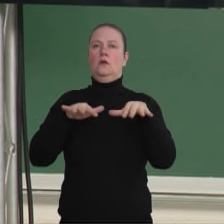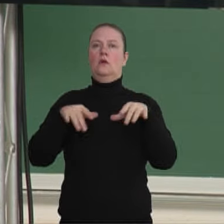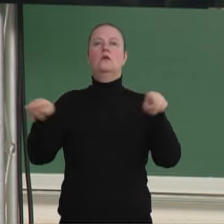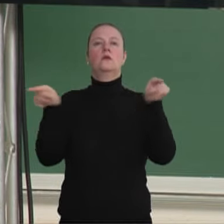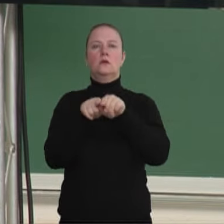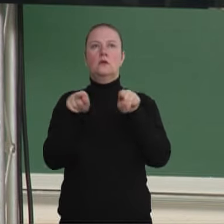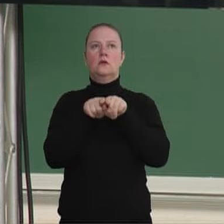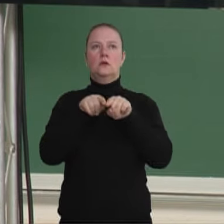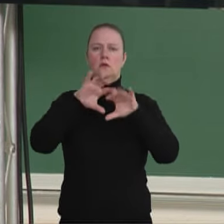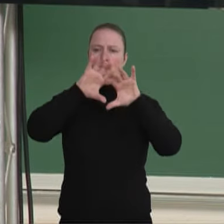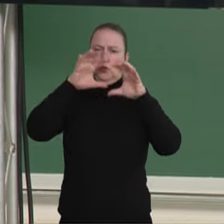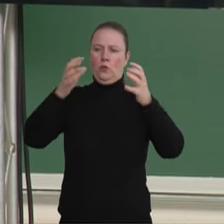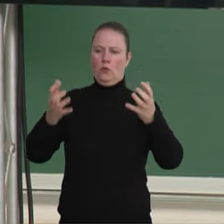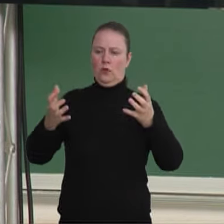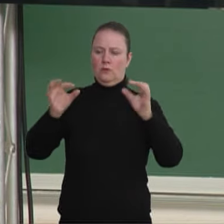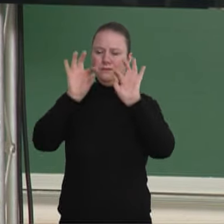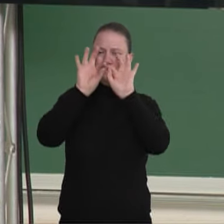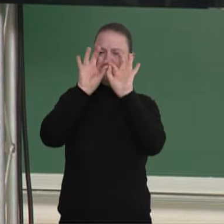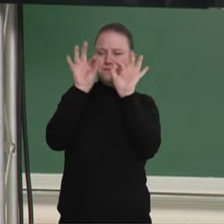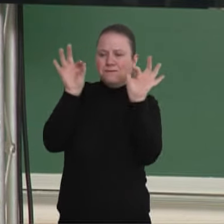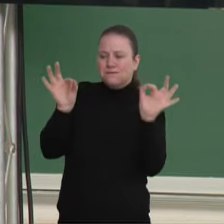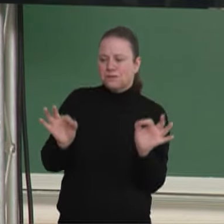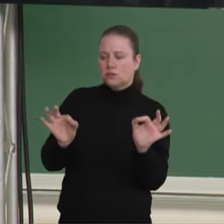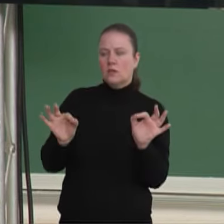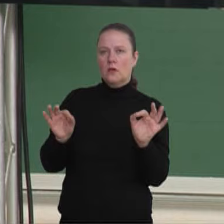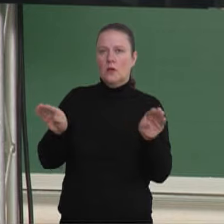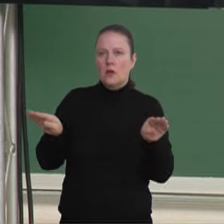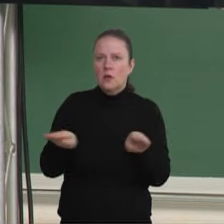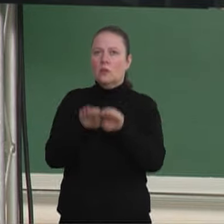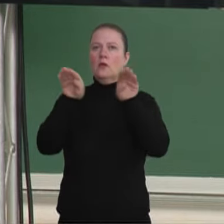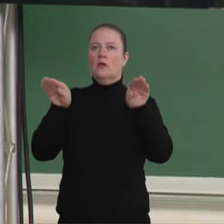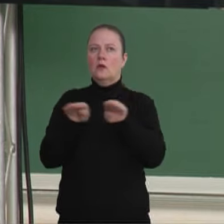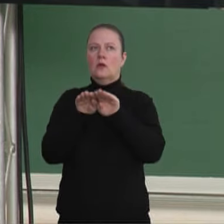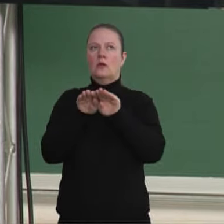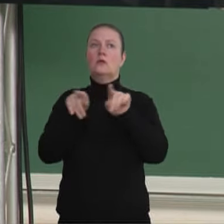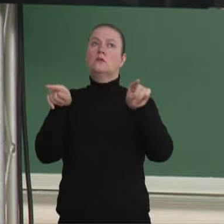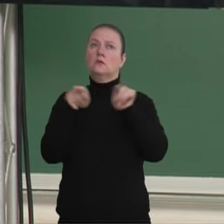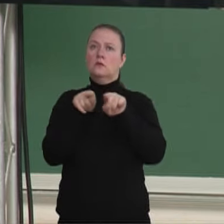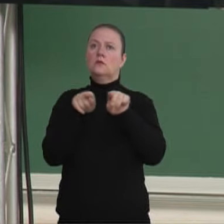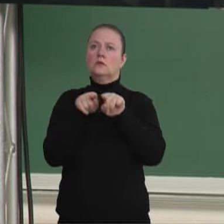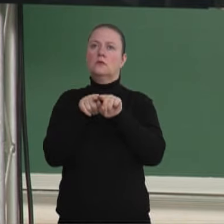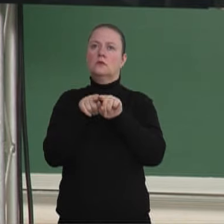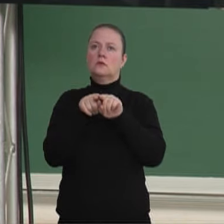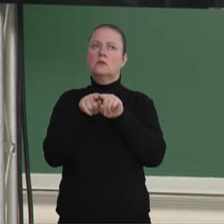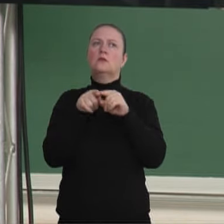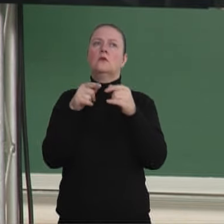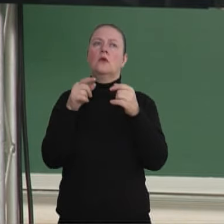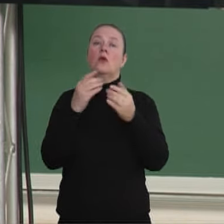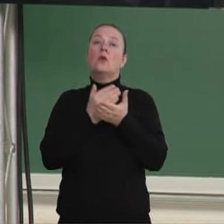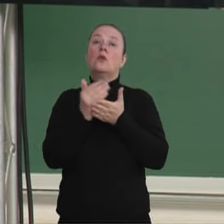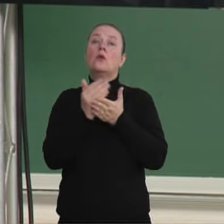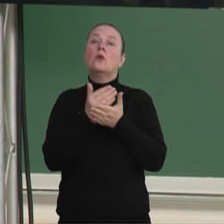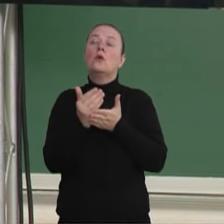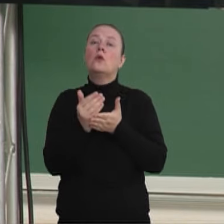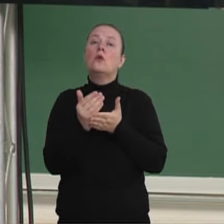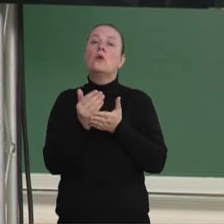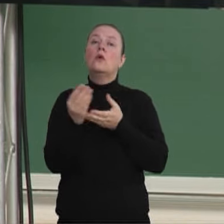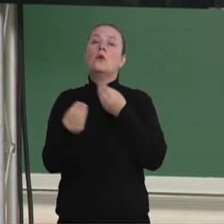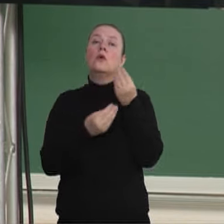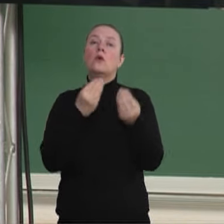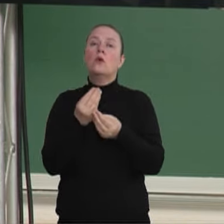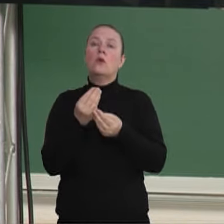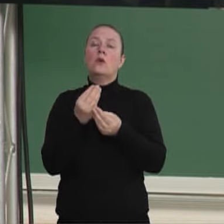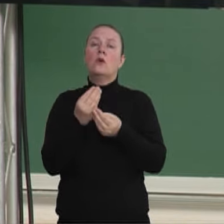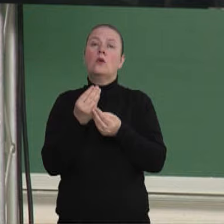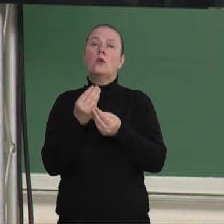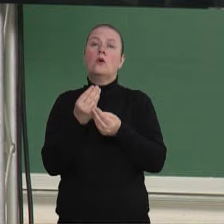geralmente uma camada mais fina, aonde você vai ter que a placa continental é mais estreita, então assim você começa a gerar posicionamento